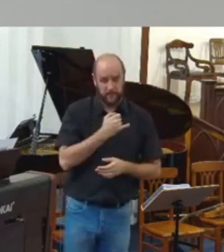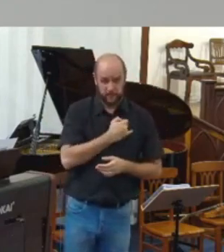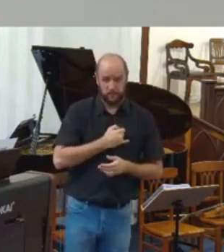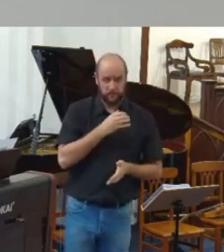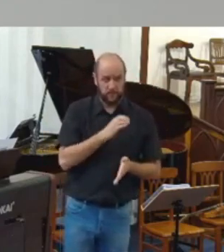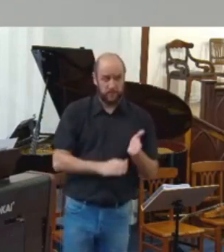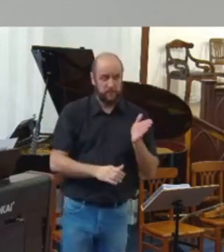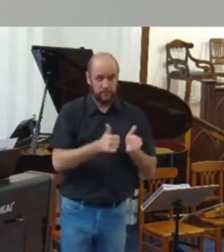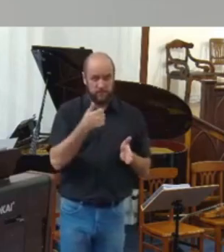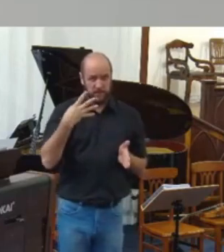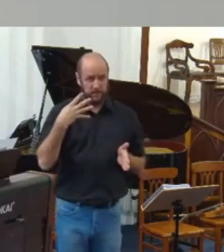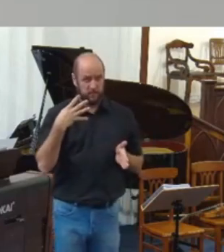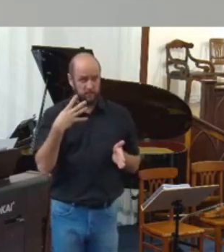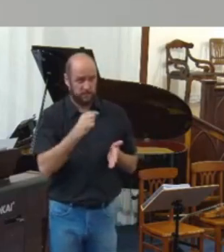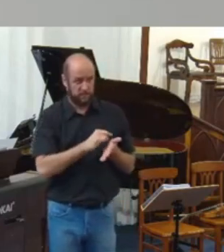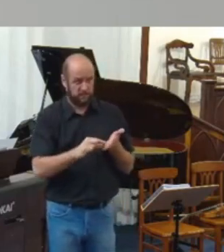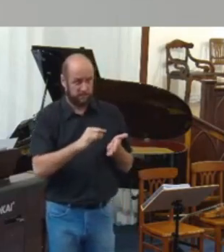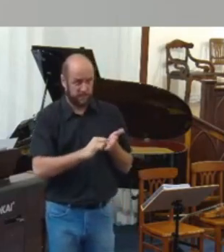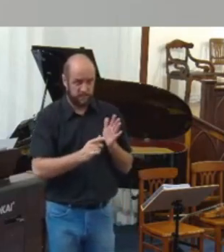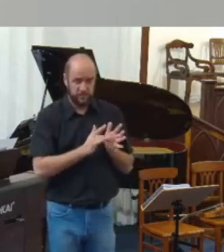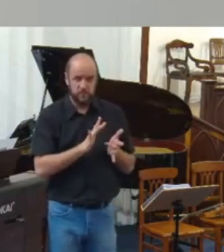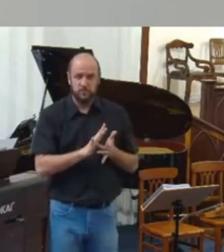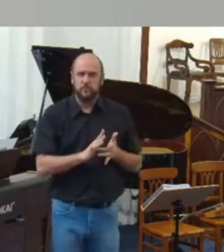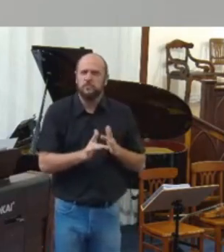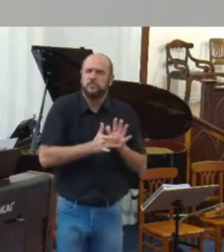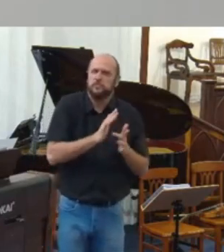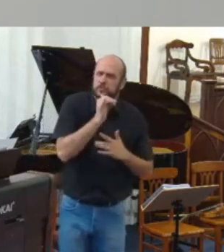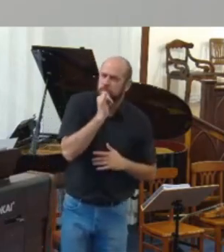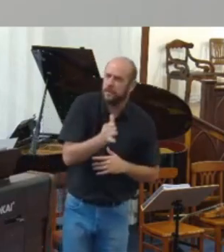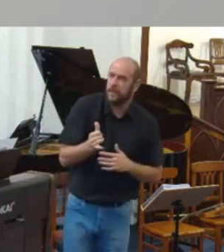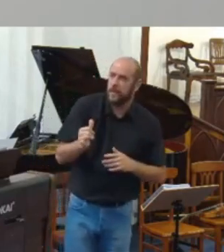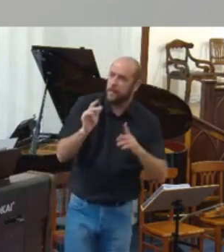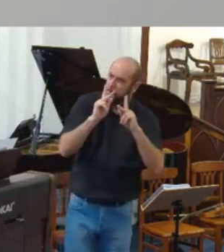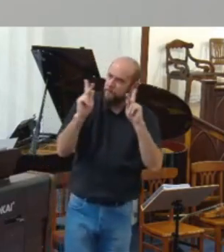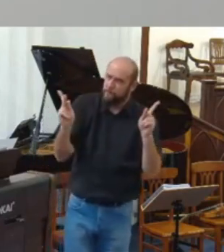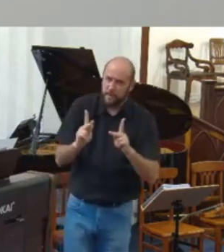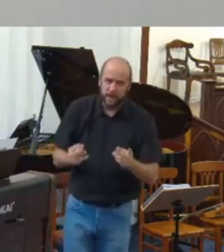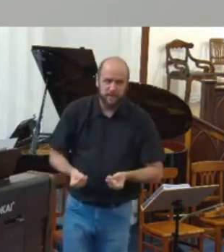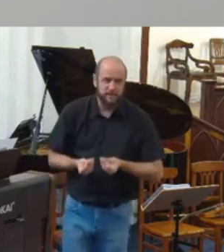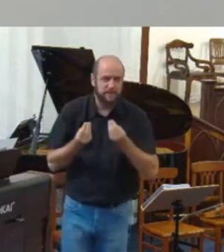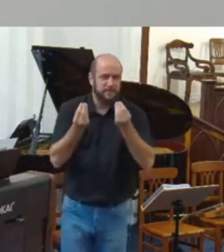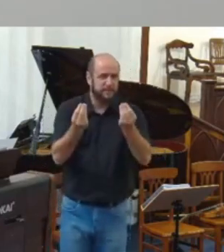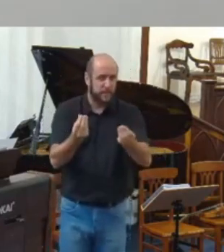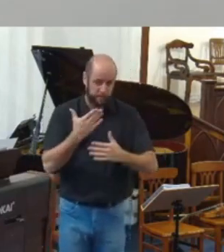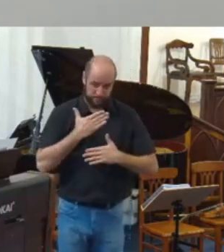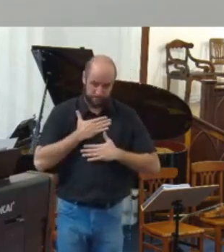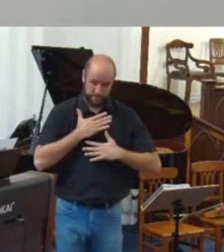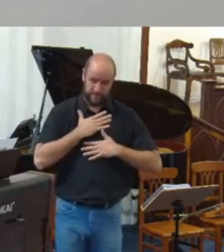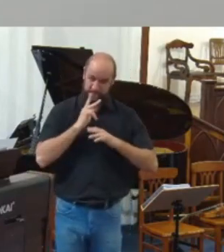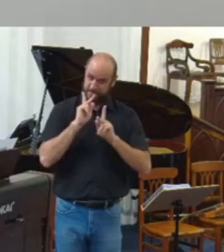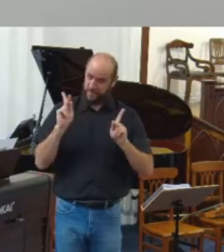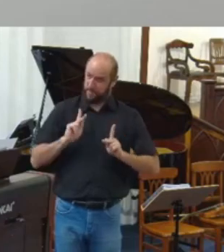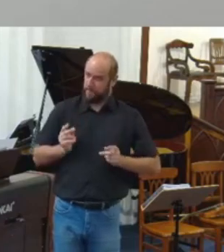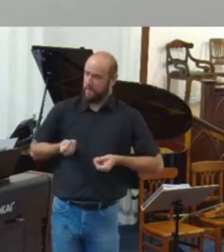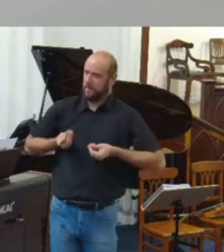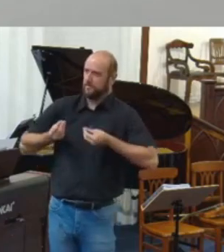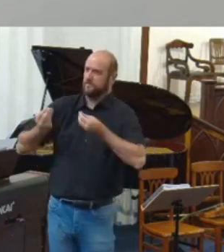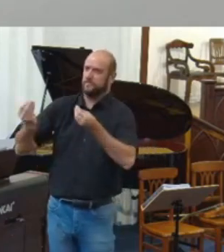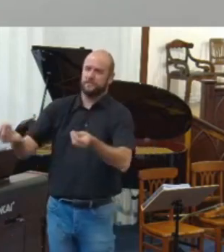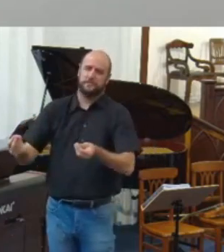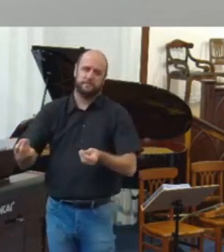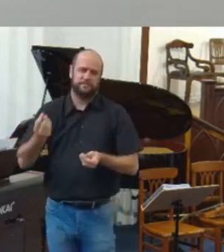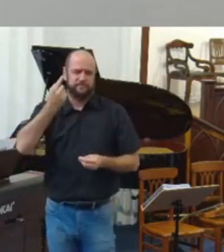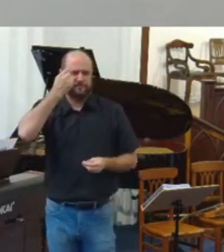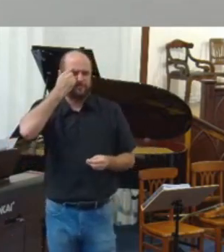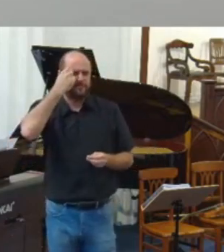14 a expressão de Jesus, eu deixo vocês a paz, a minha paz eu lhes dou. Nós vemos esse conceito